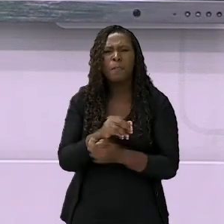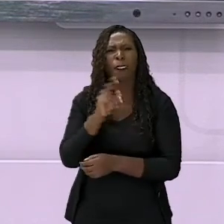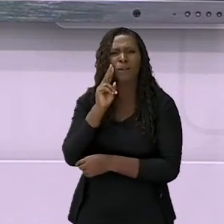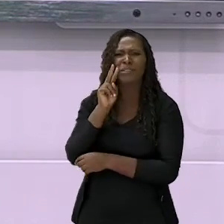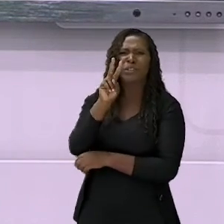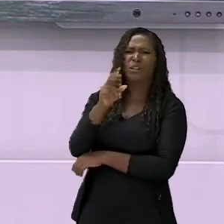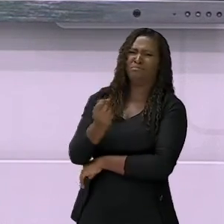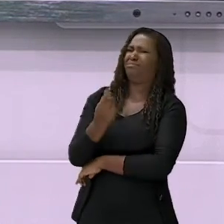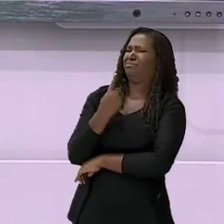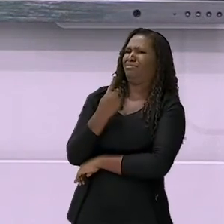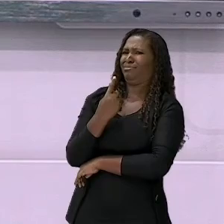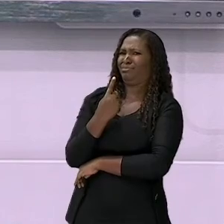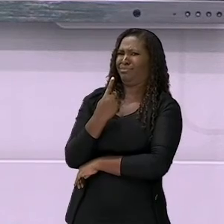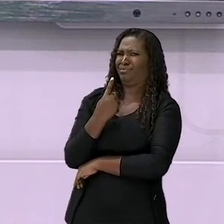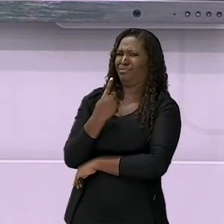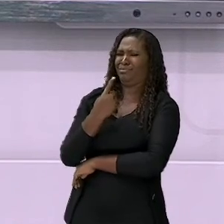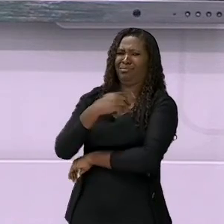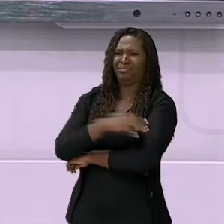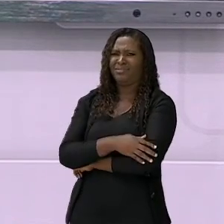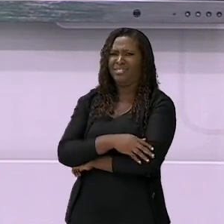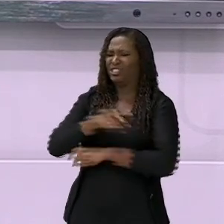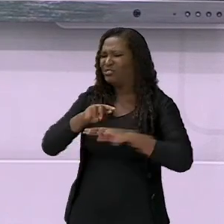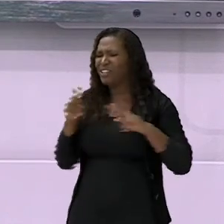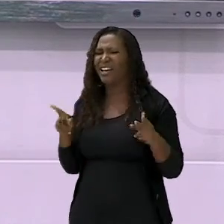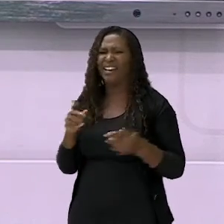gente. Que quadro diferente.